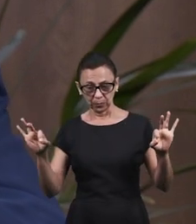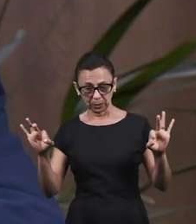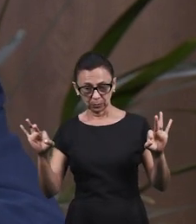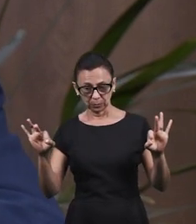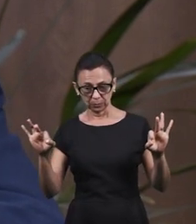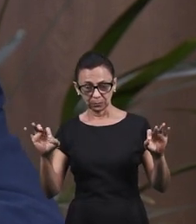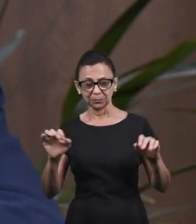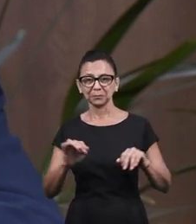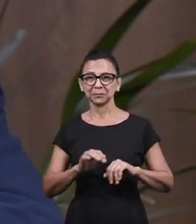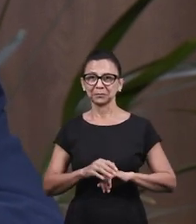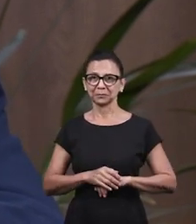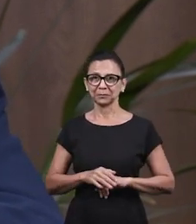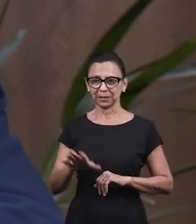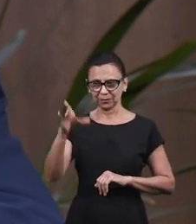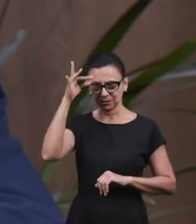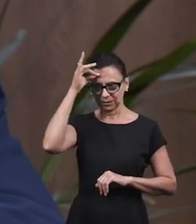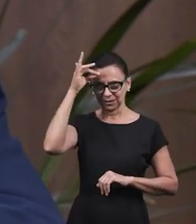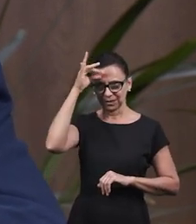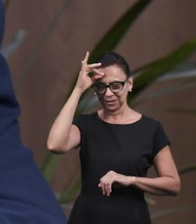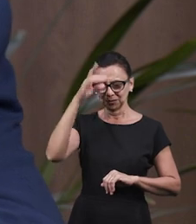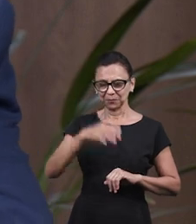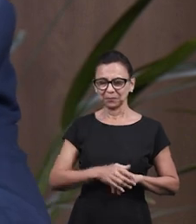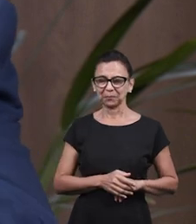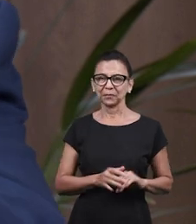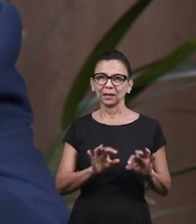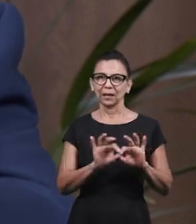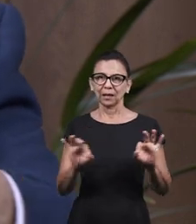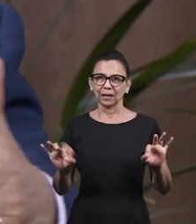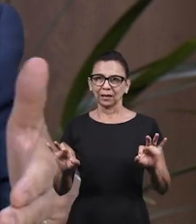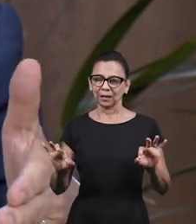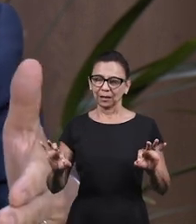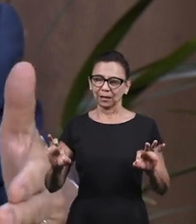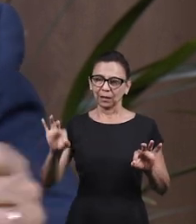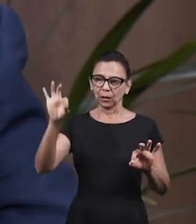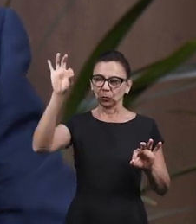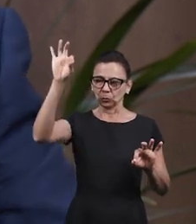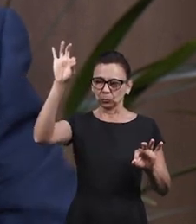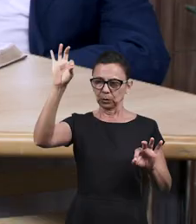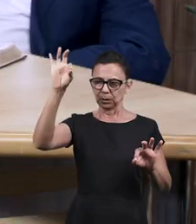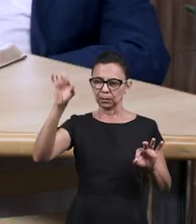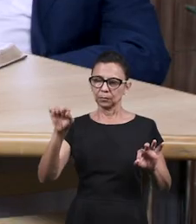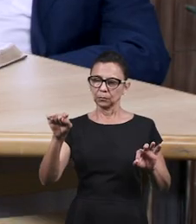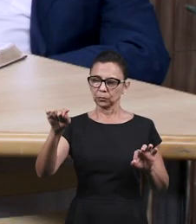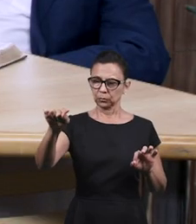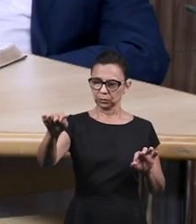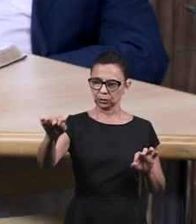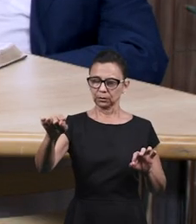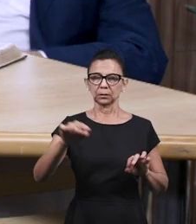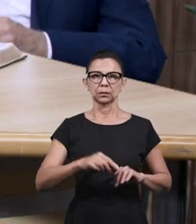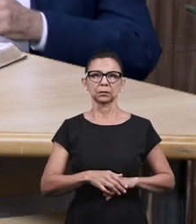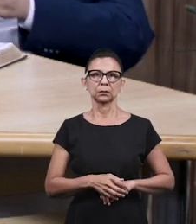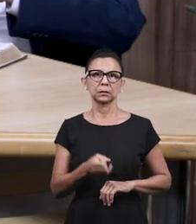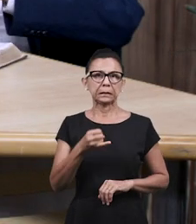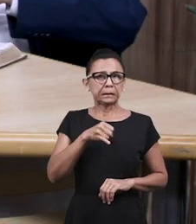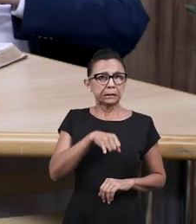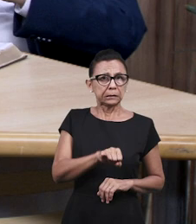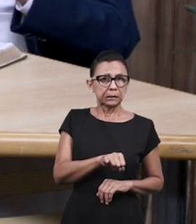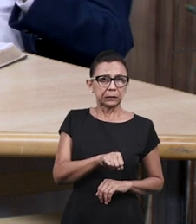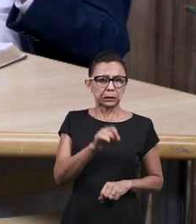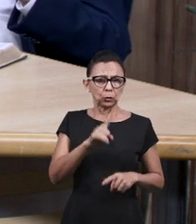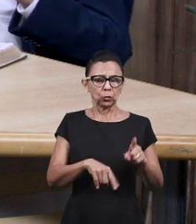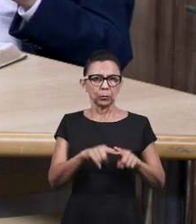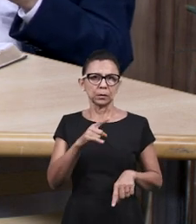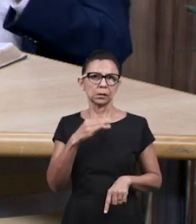comprimento, ajuda a fixar, né? Fixar. Largura e altura. Claro, se o objeto